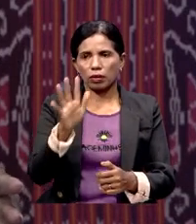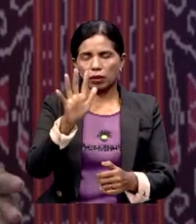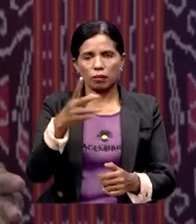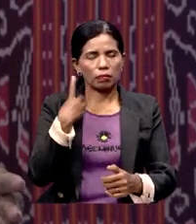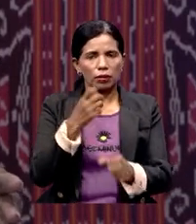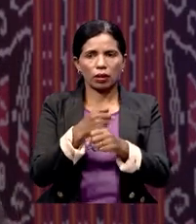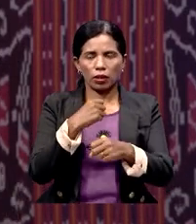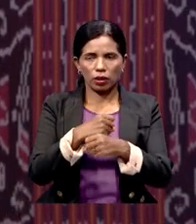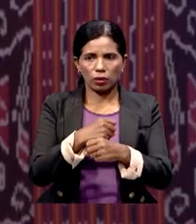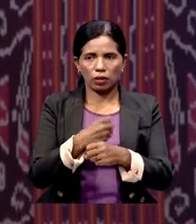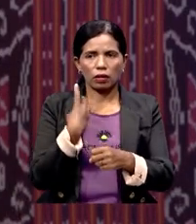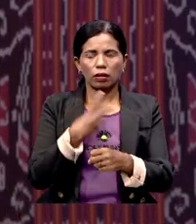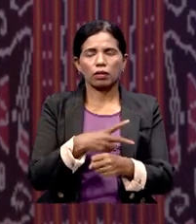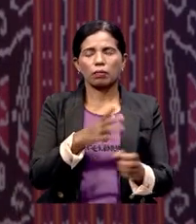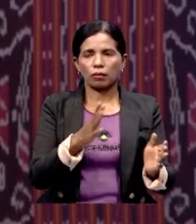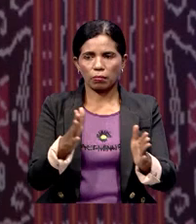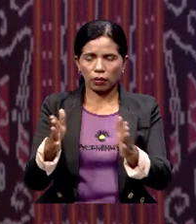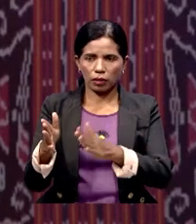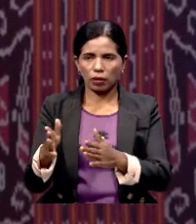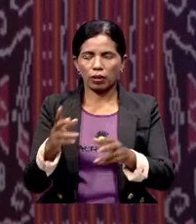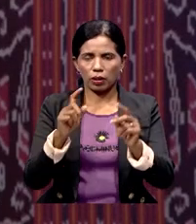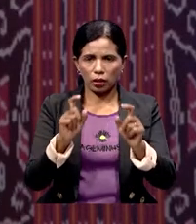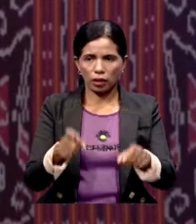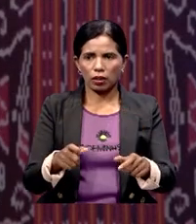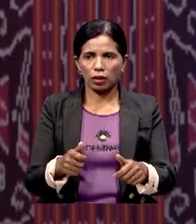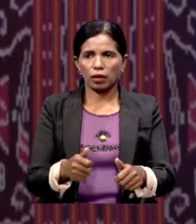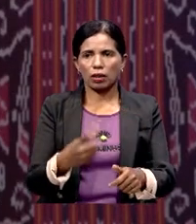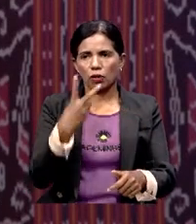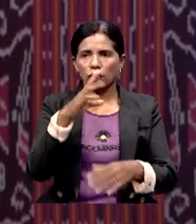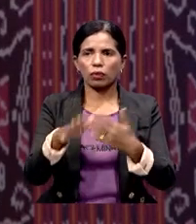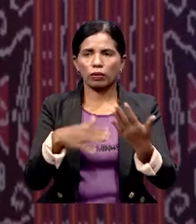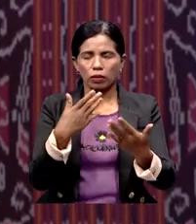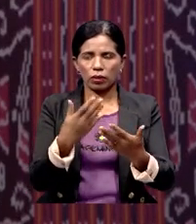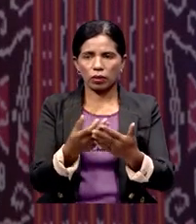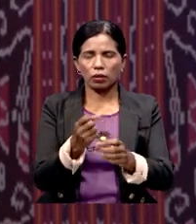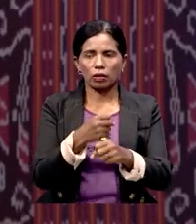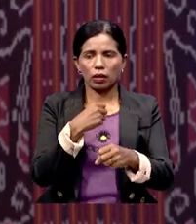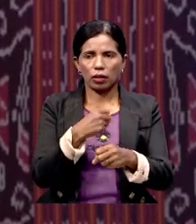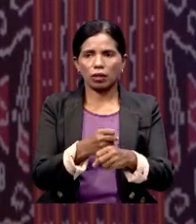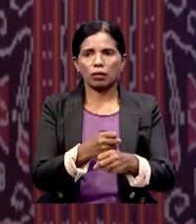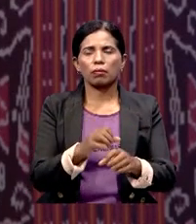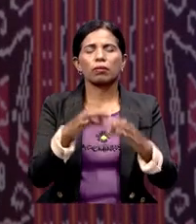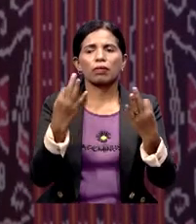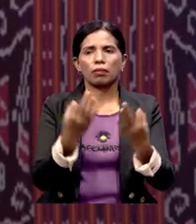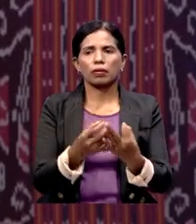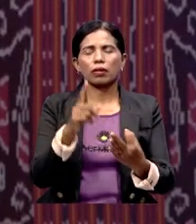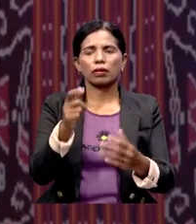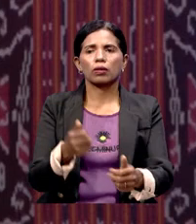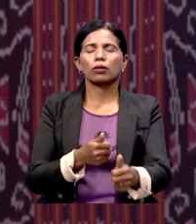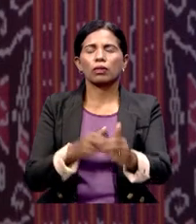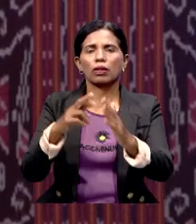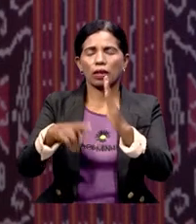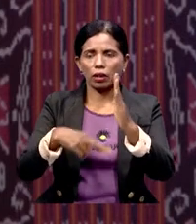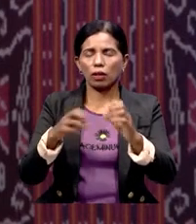halo ne. 2024 ami prepara, porque tem que calcula hotu. Se atu halo indemnização, agora ba familia ida ne, tu regra ne halo